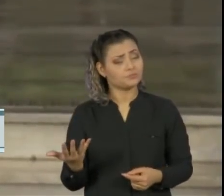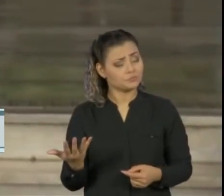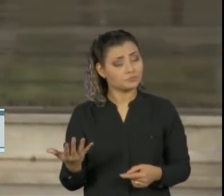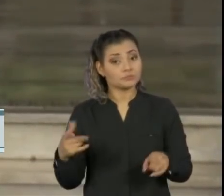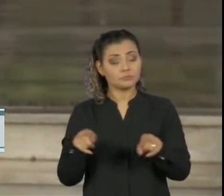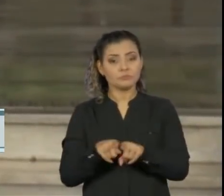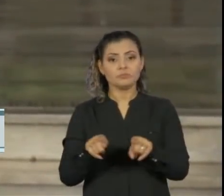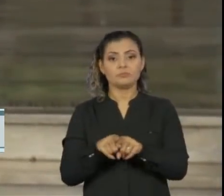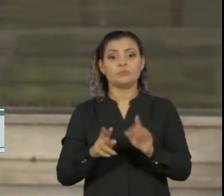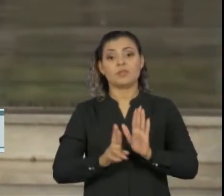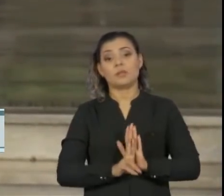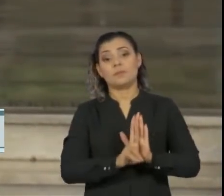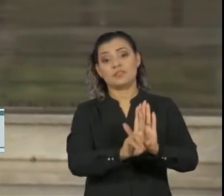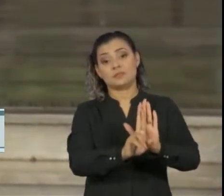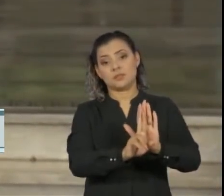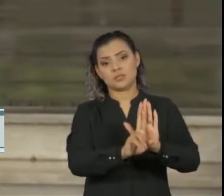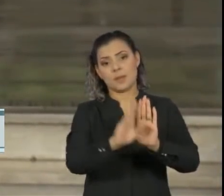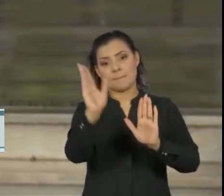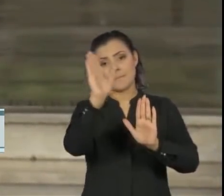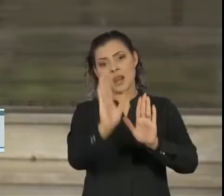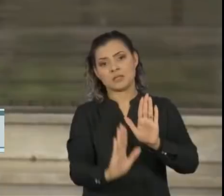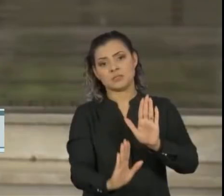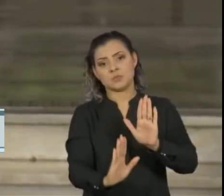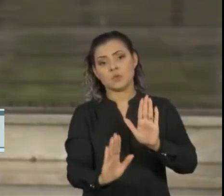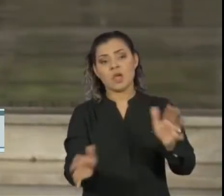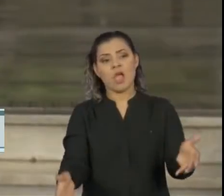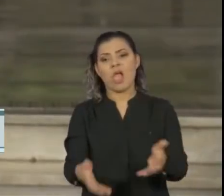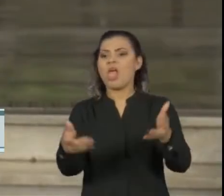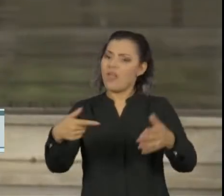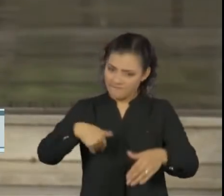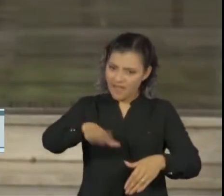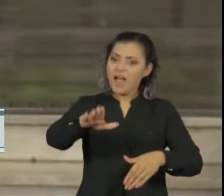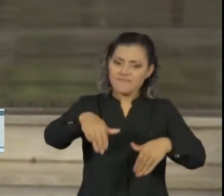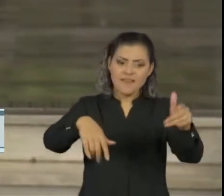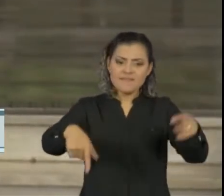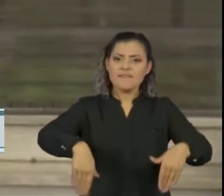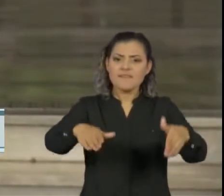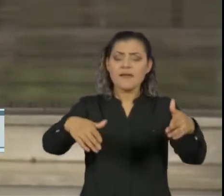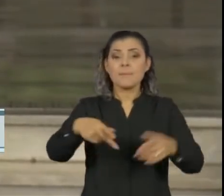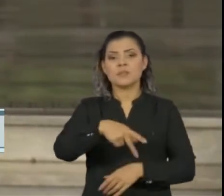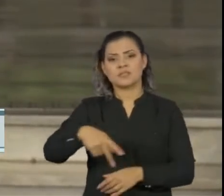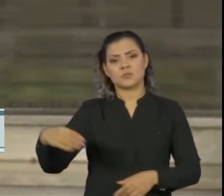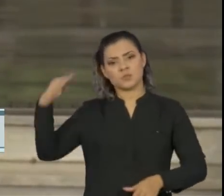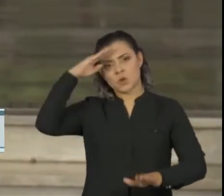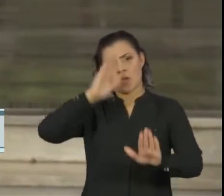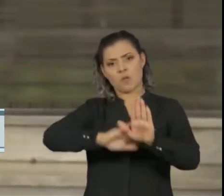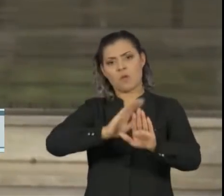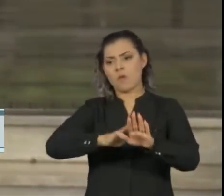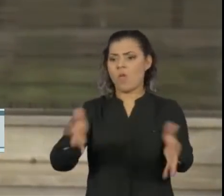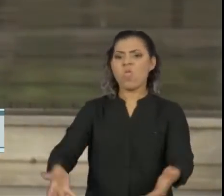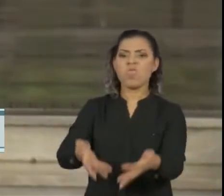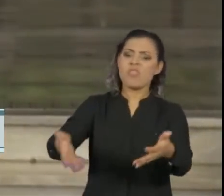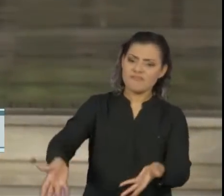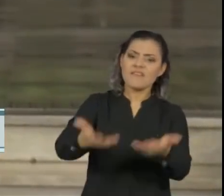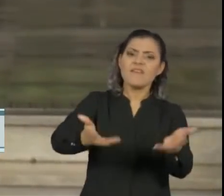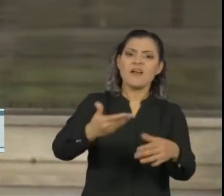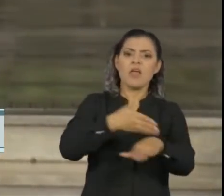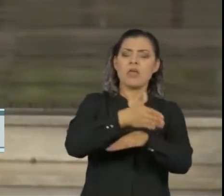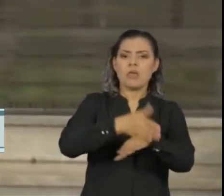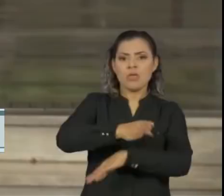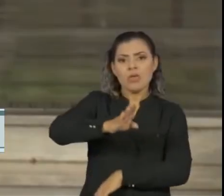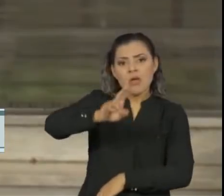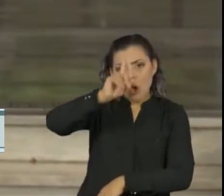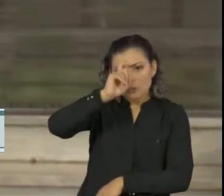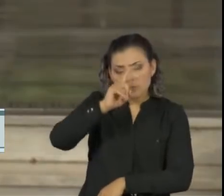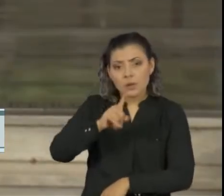da República incitou outras invasões. Quero dizer que invadir é